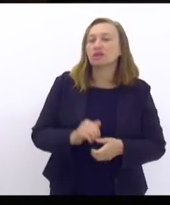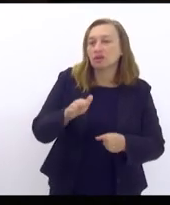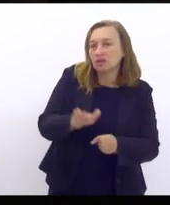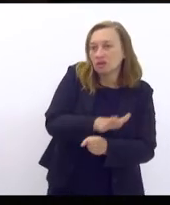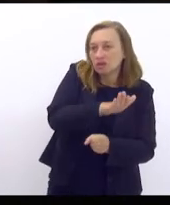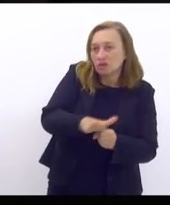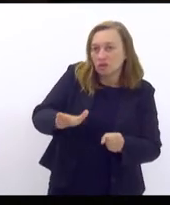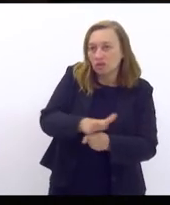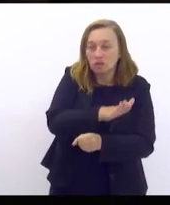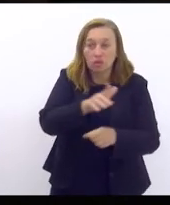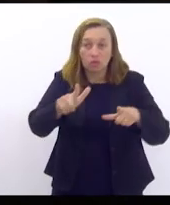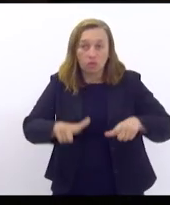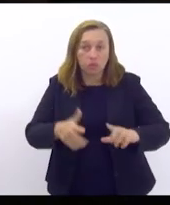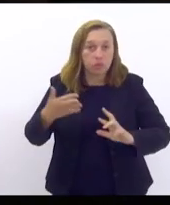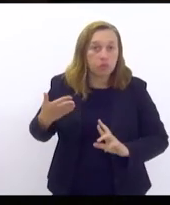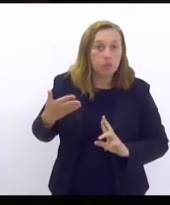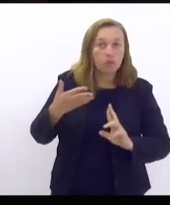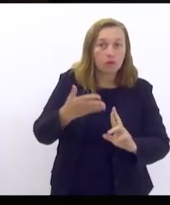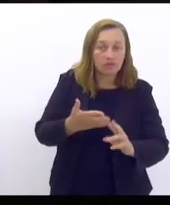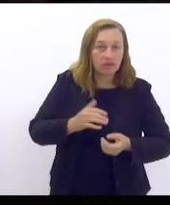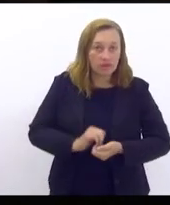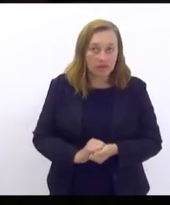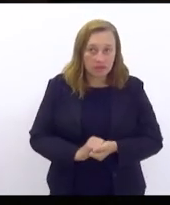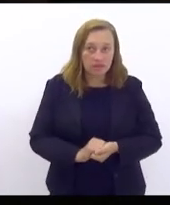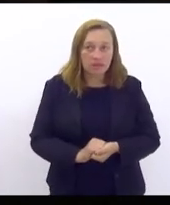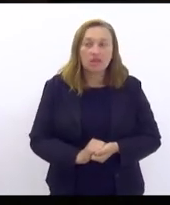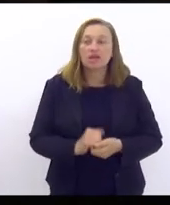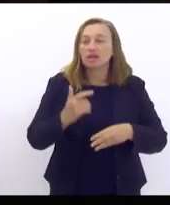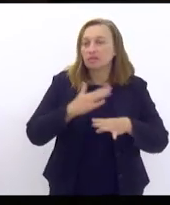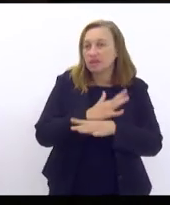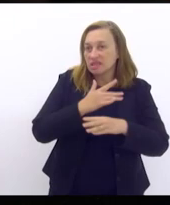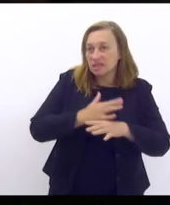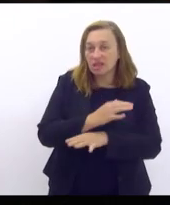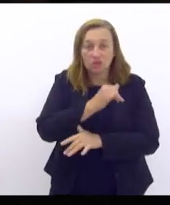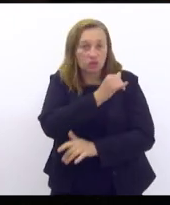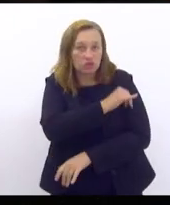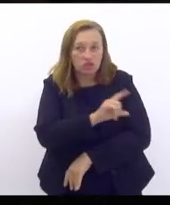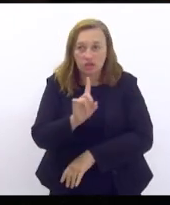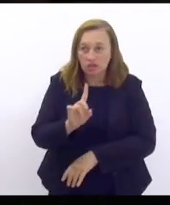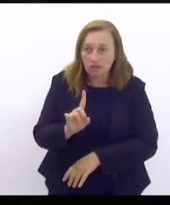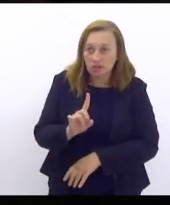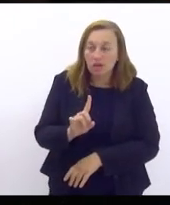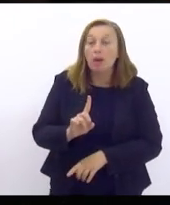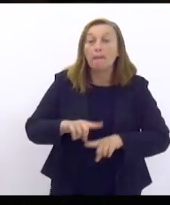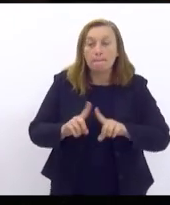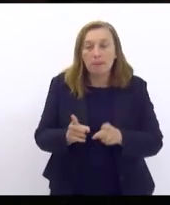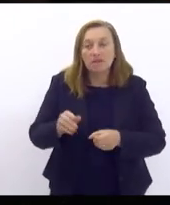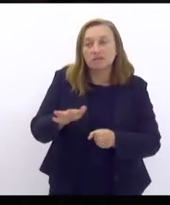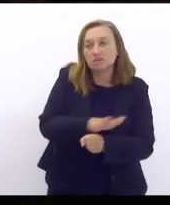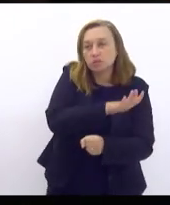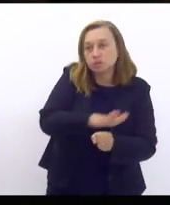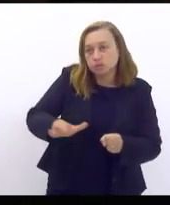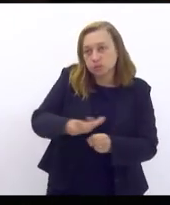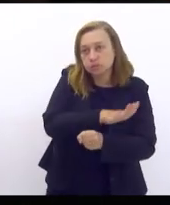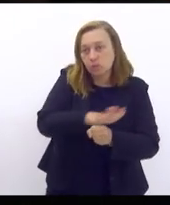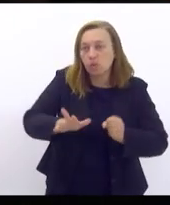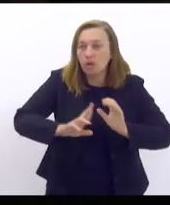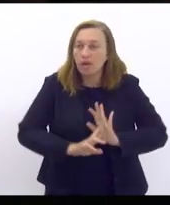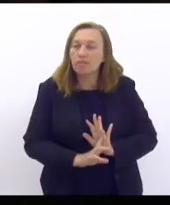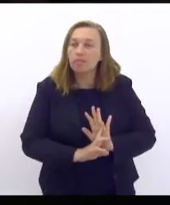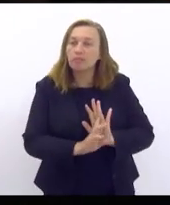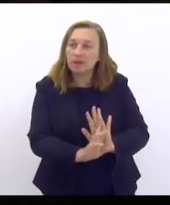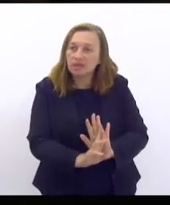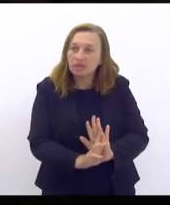Cristóvão representa, não só para a cidade do Rio de Janeiro, mas que a Feira de São Cristóvão representa para